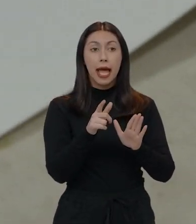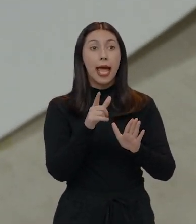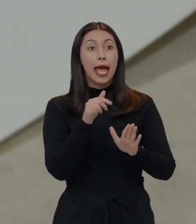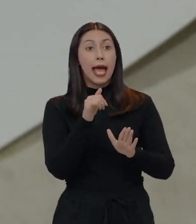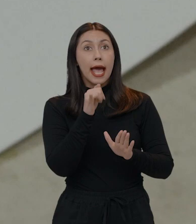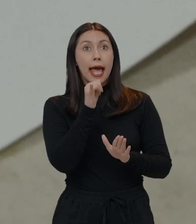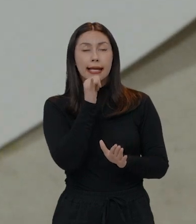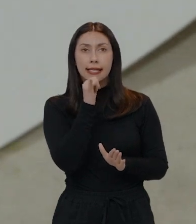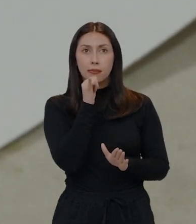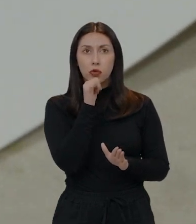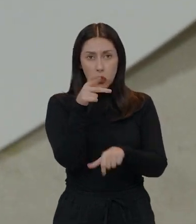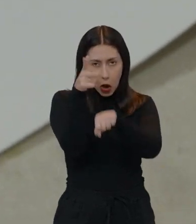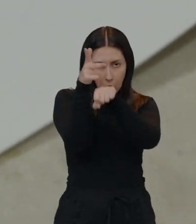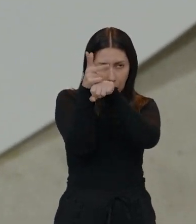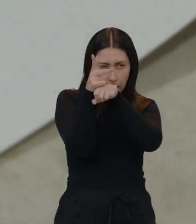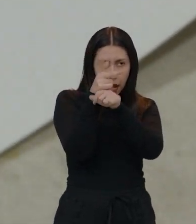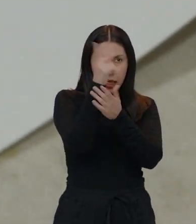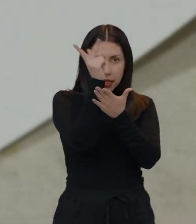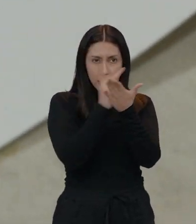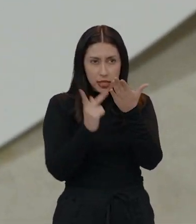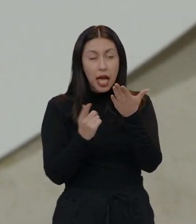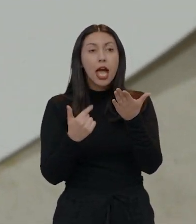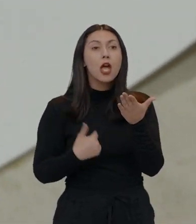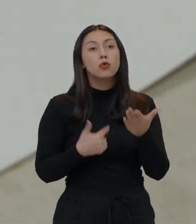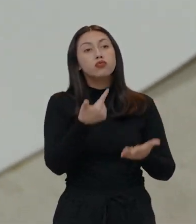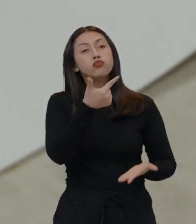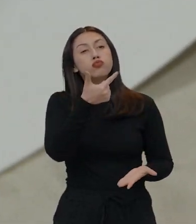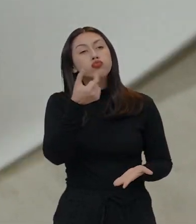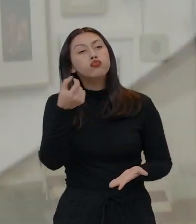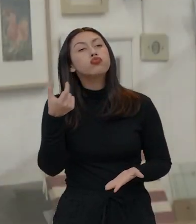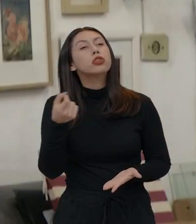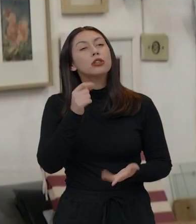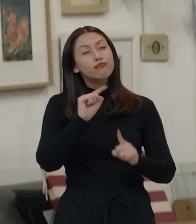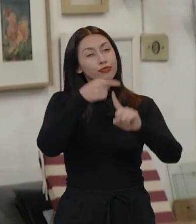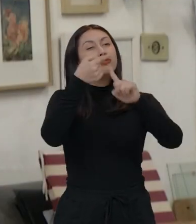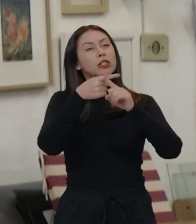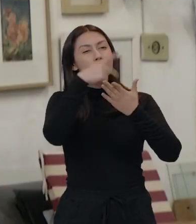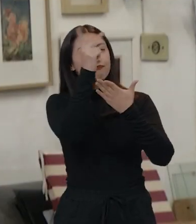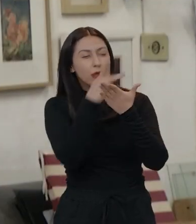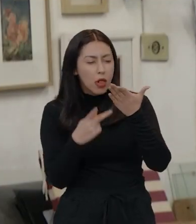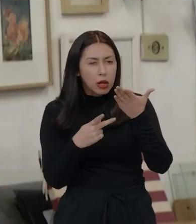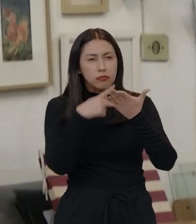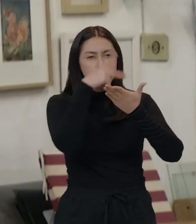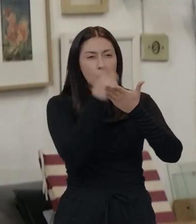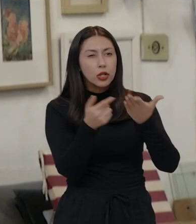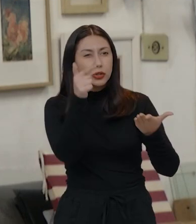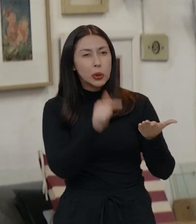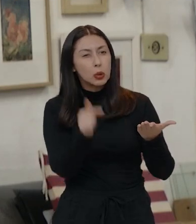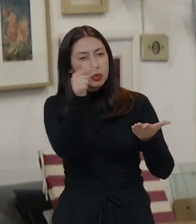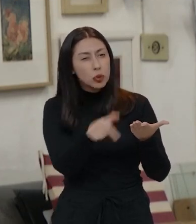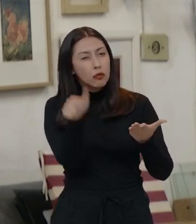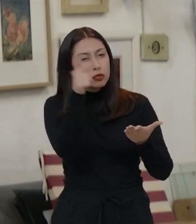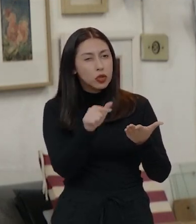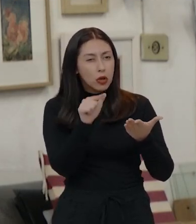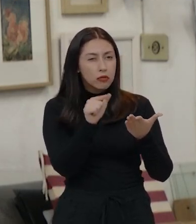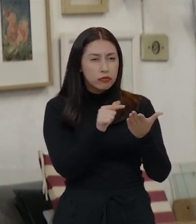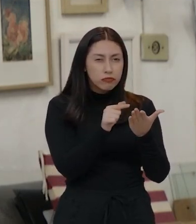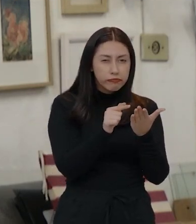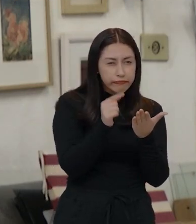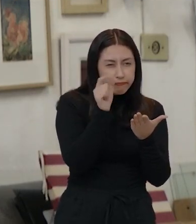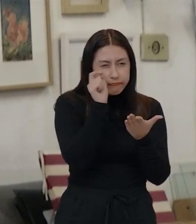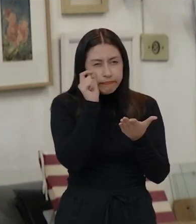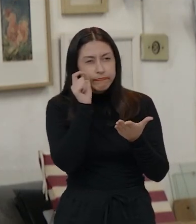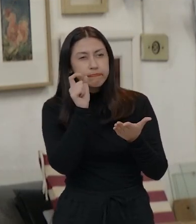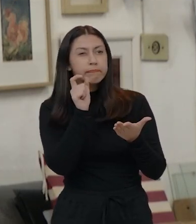aqui, você tem que... Ele desenhava 200 vezes ela, sabe? para você aprender. Estudando a desenhar, as formas, as né? formas,